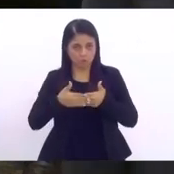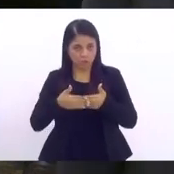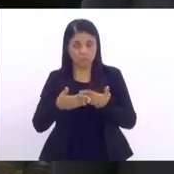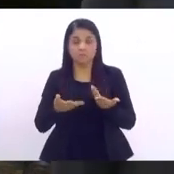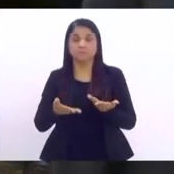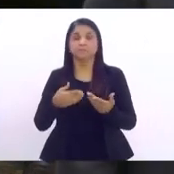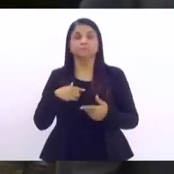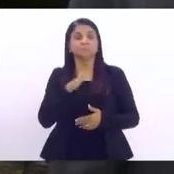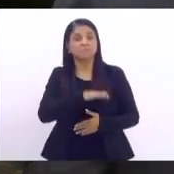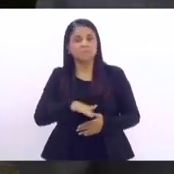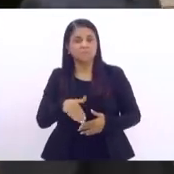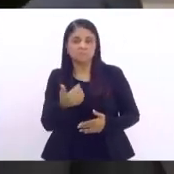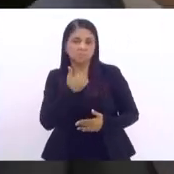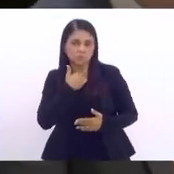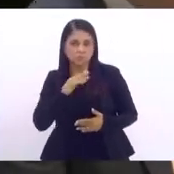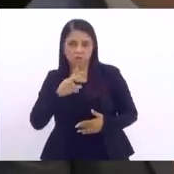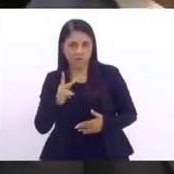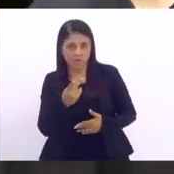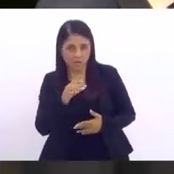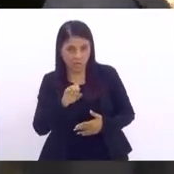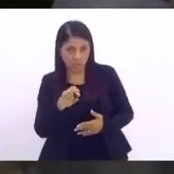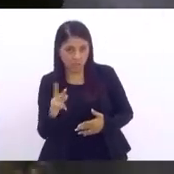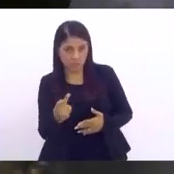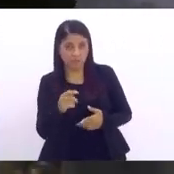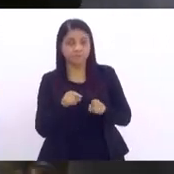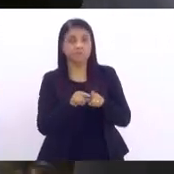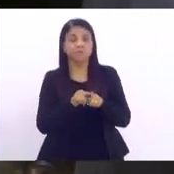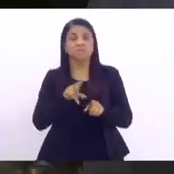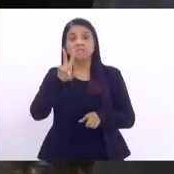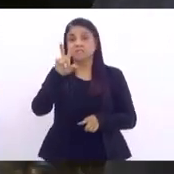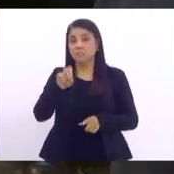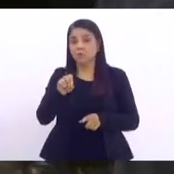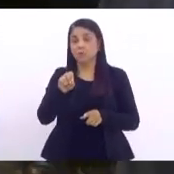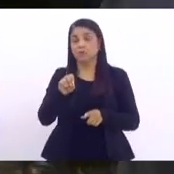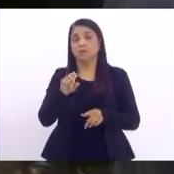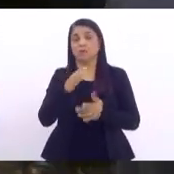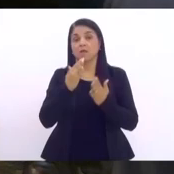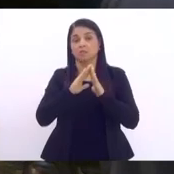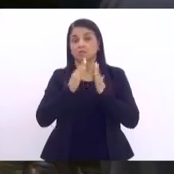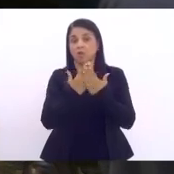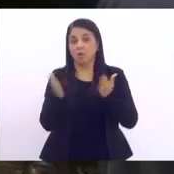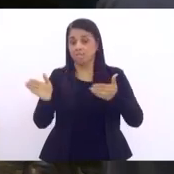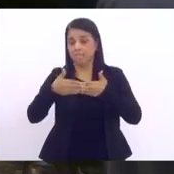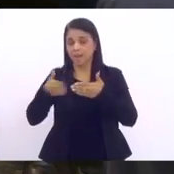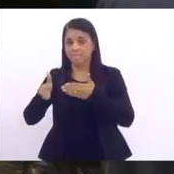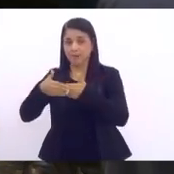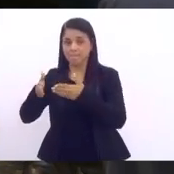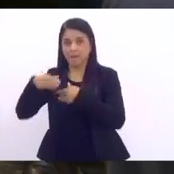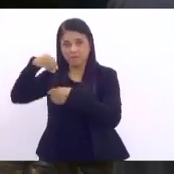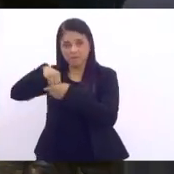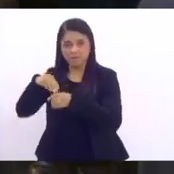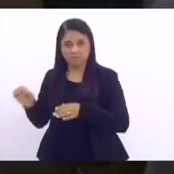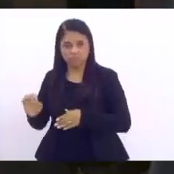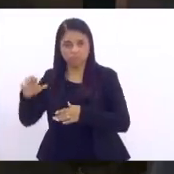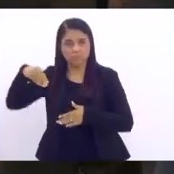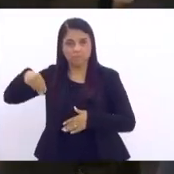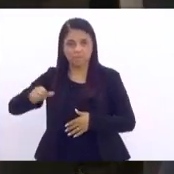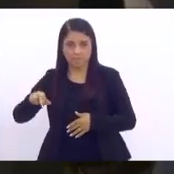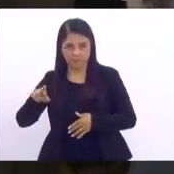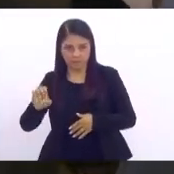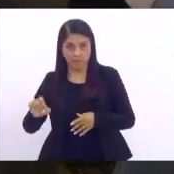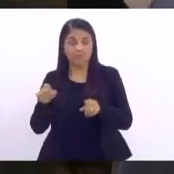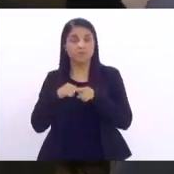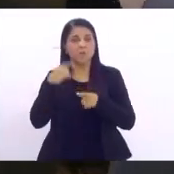são 6 dias com 50 escolas fechadas dentro da Maré. Então, eu estou trazendo essa preocupação, senhor presidente, porque a gente está aqui